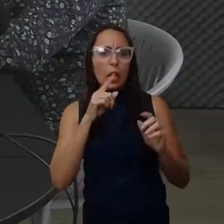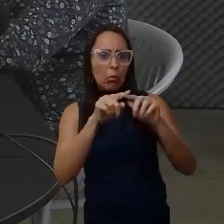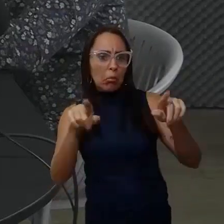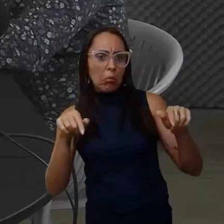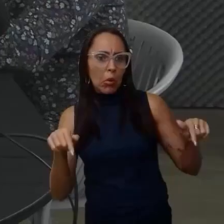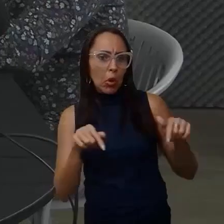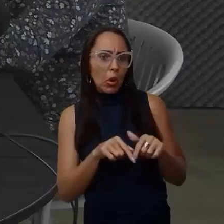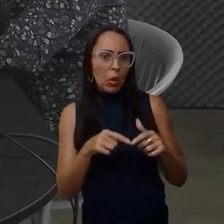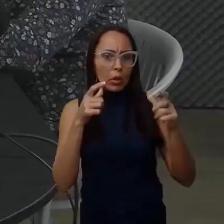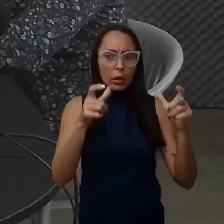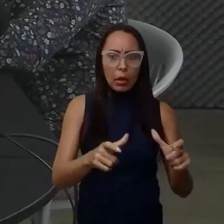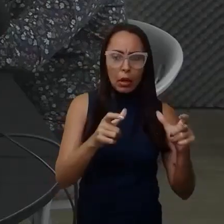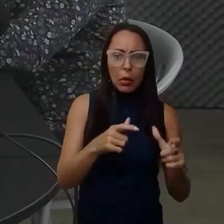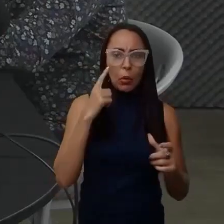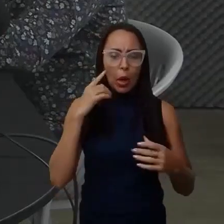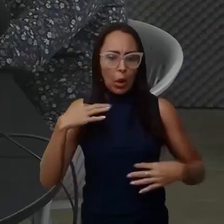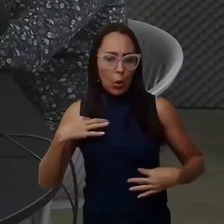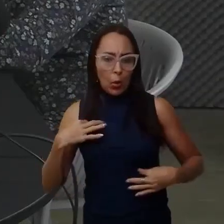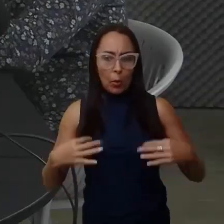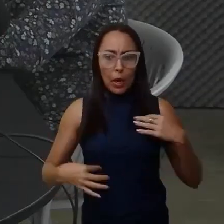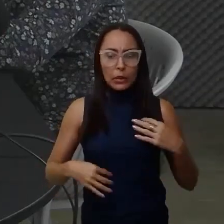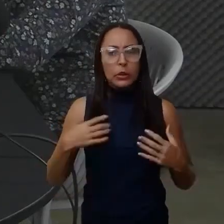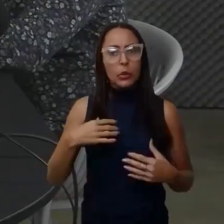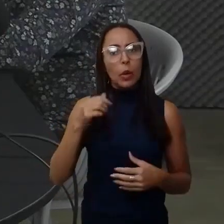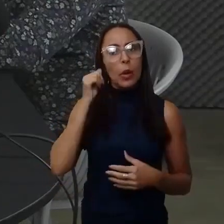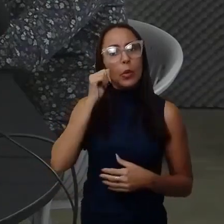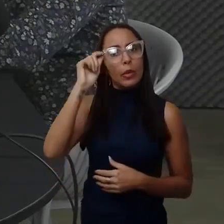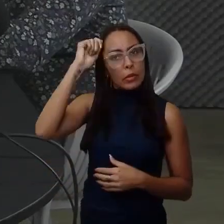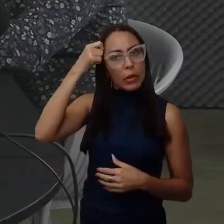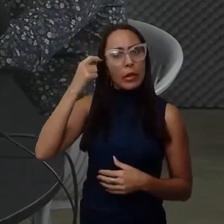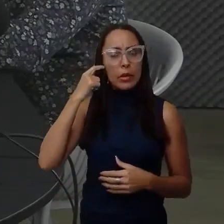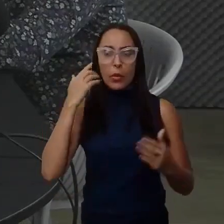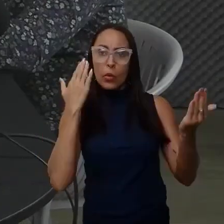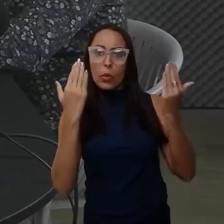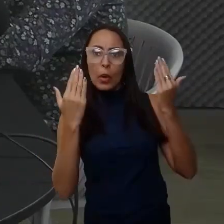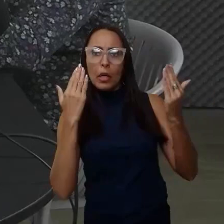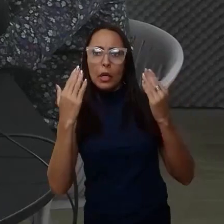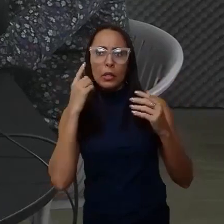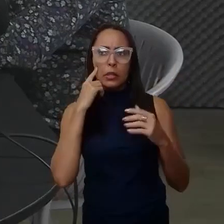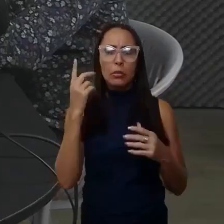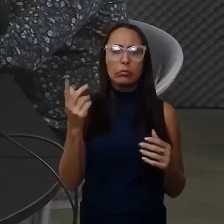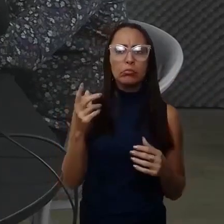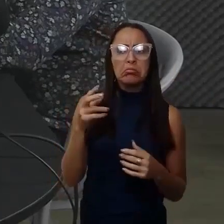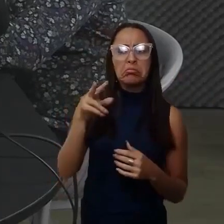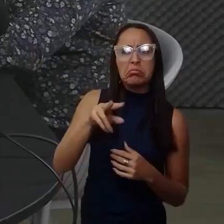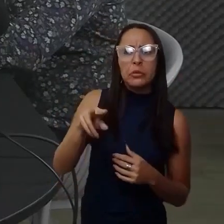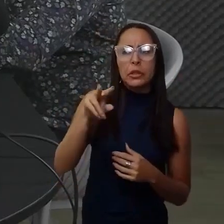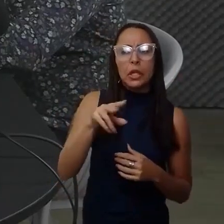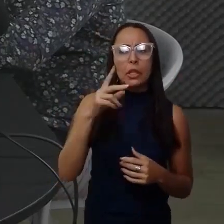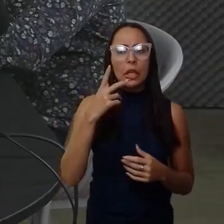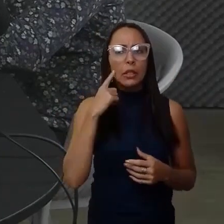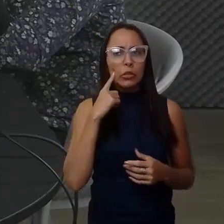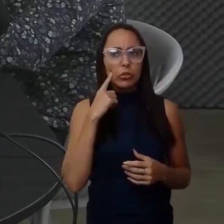uma locação, uma vestimenta de uma mulher negra. E aí, em comparação com as imagens das mulheres senhoras,